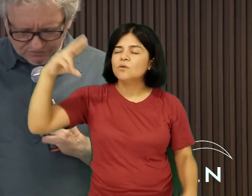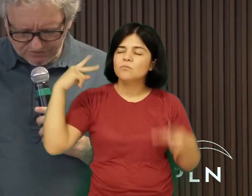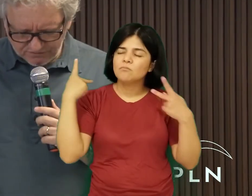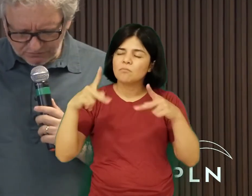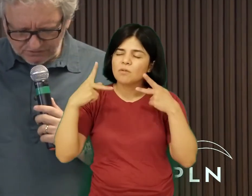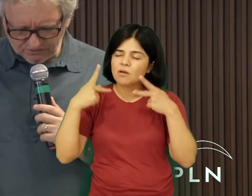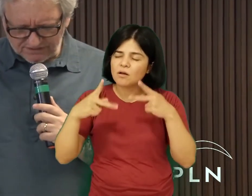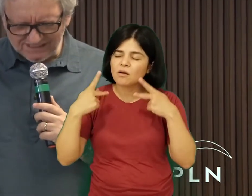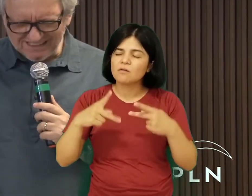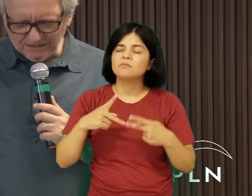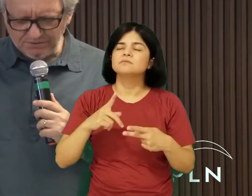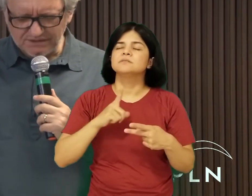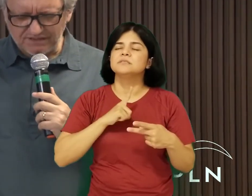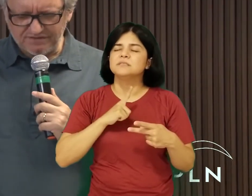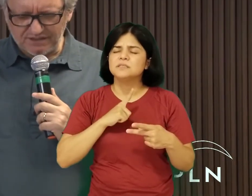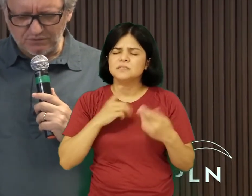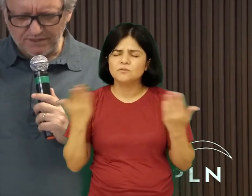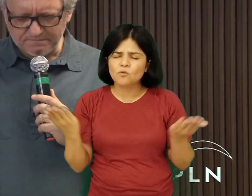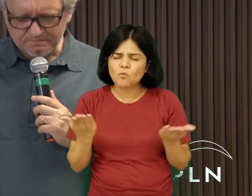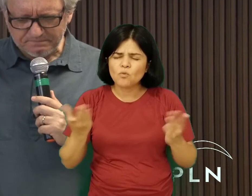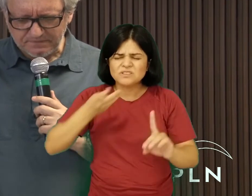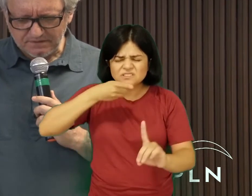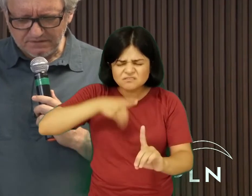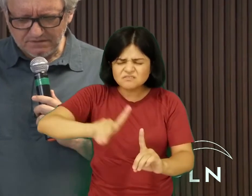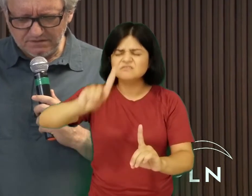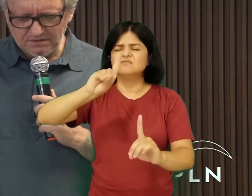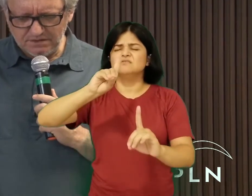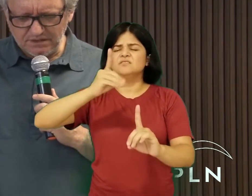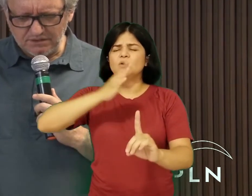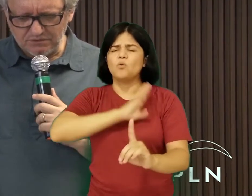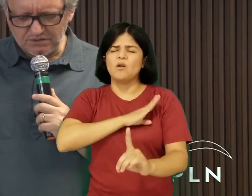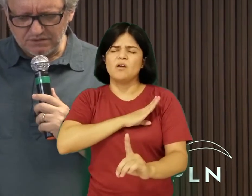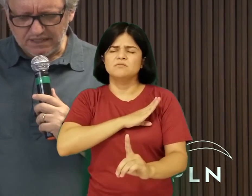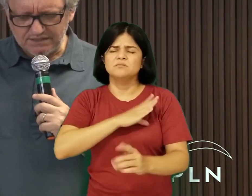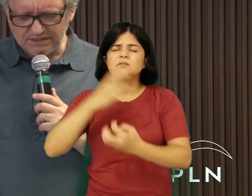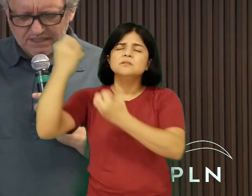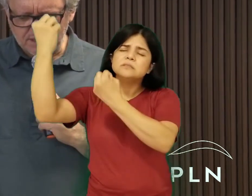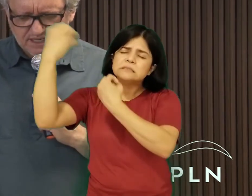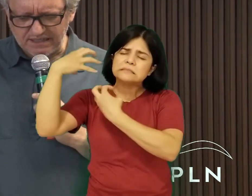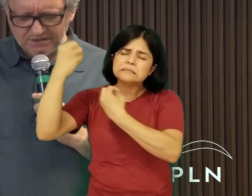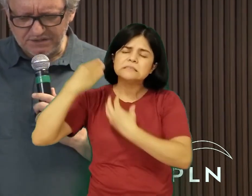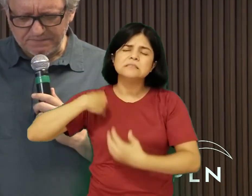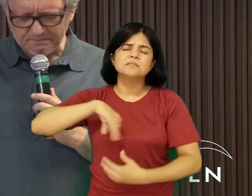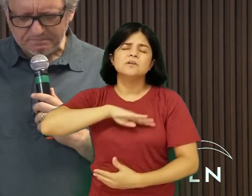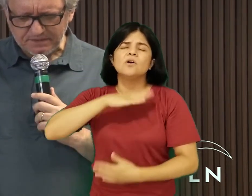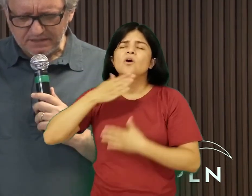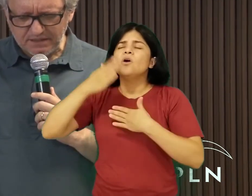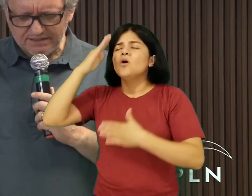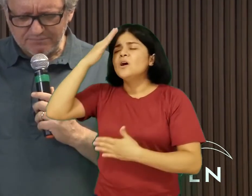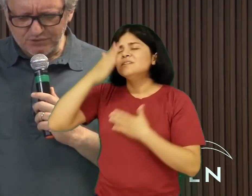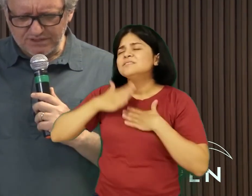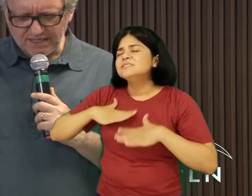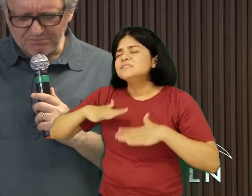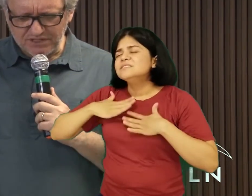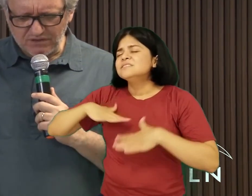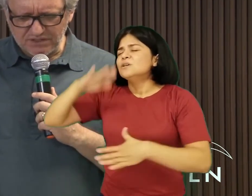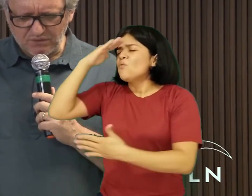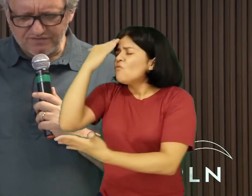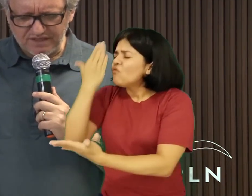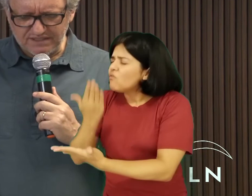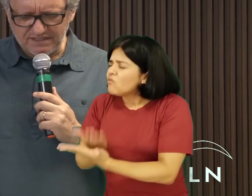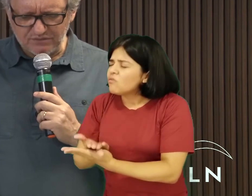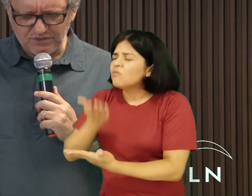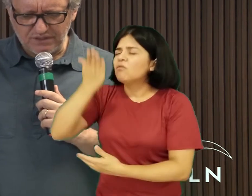que ouvimos, tão desafiadora. Ensina-nos a descansar em Ti, a depositarmos a